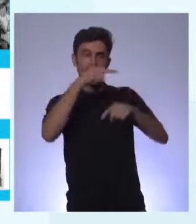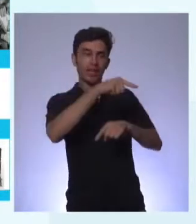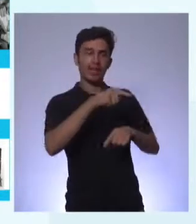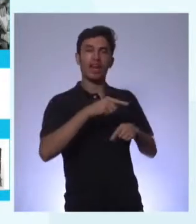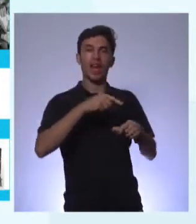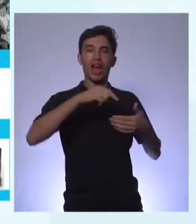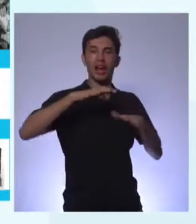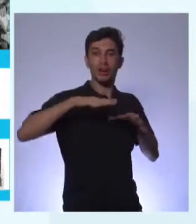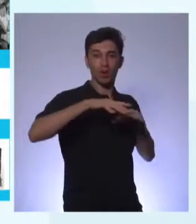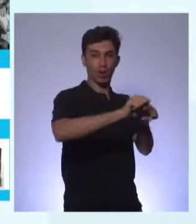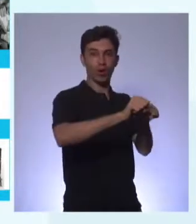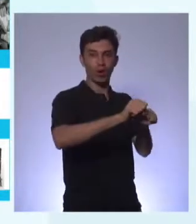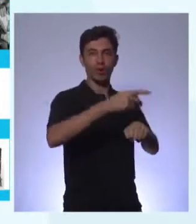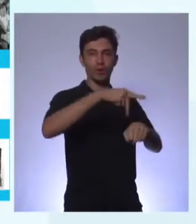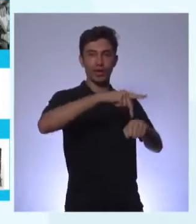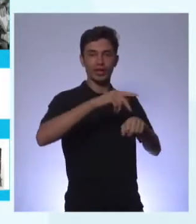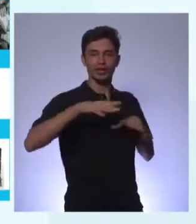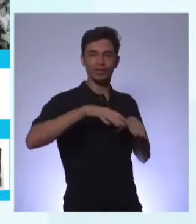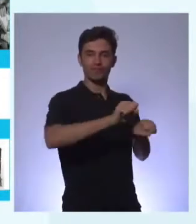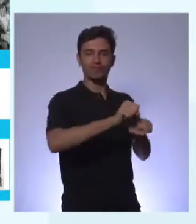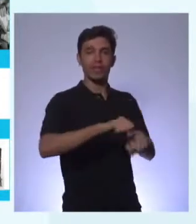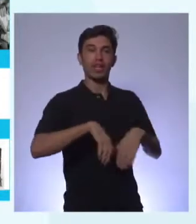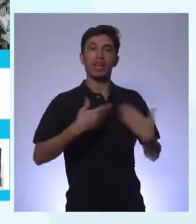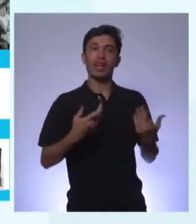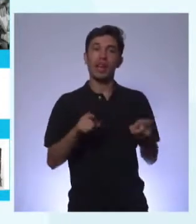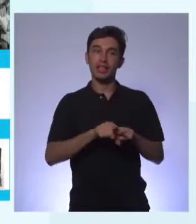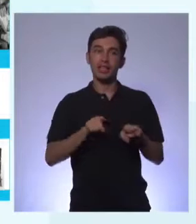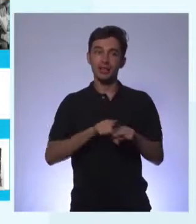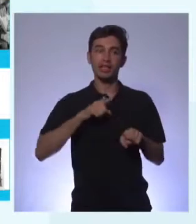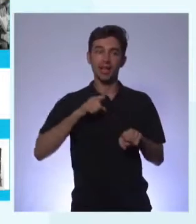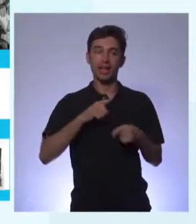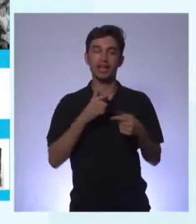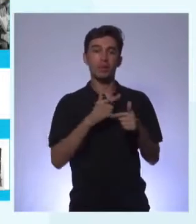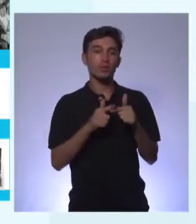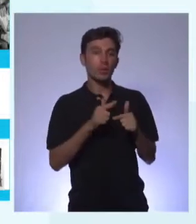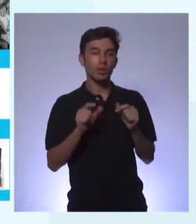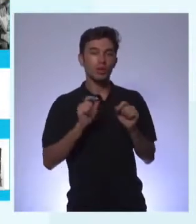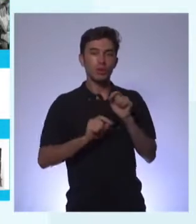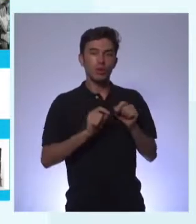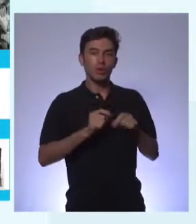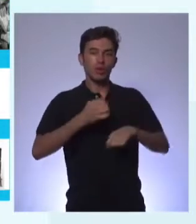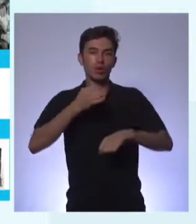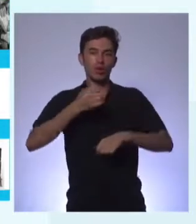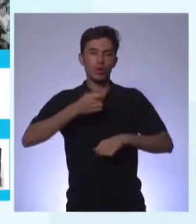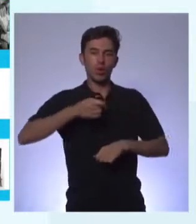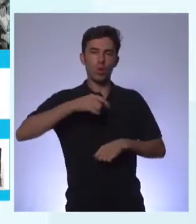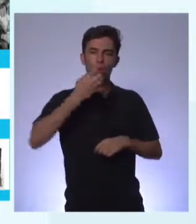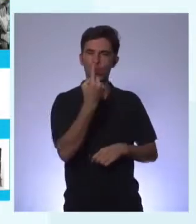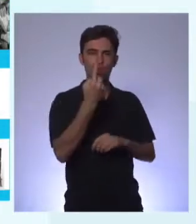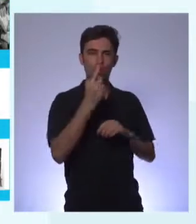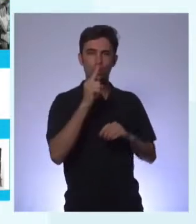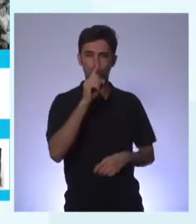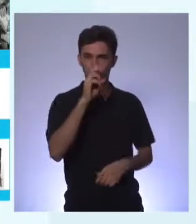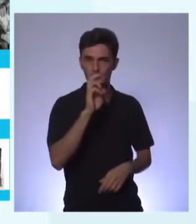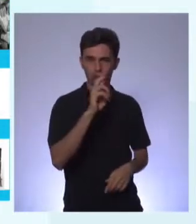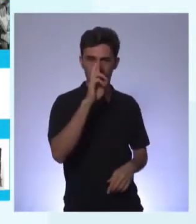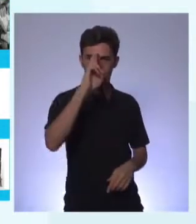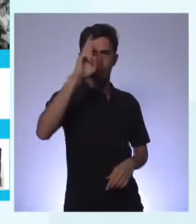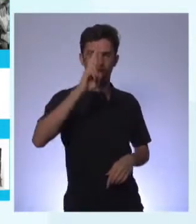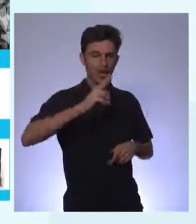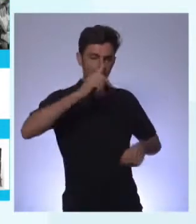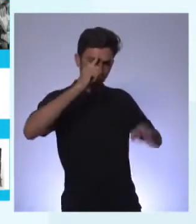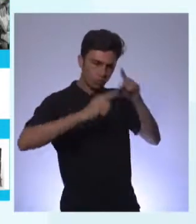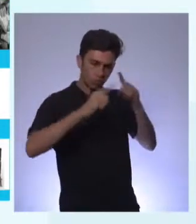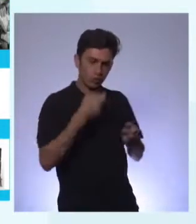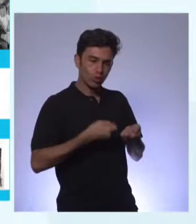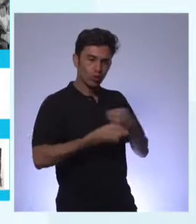nós teremos aí a questão do metalismo, né, o monopólio comercial. Esse monopólio comercial